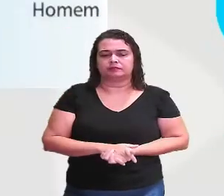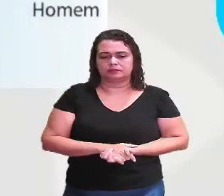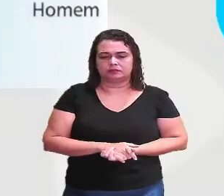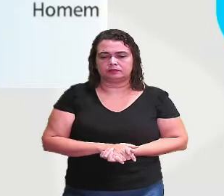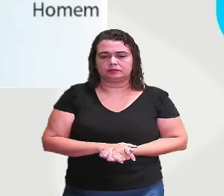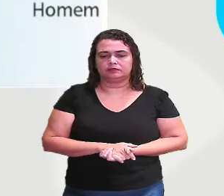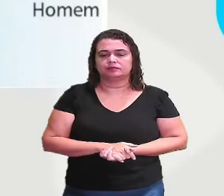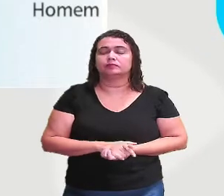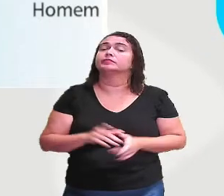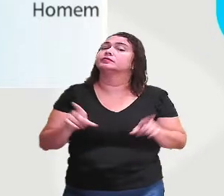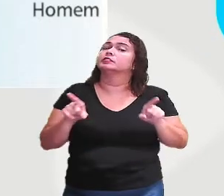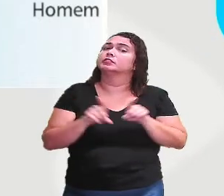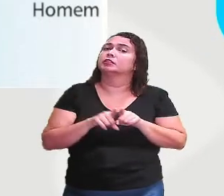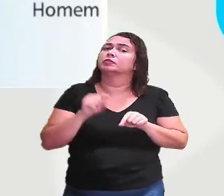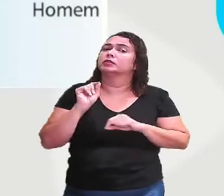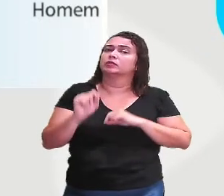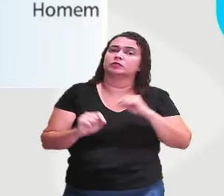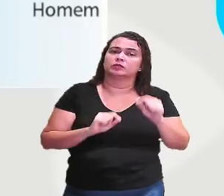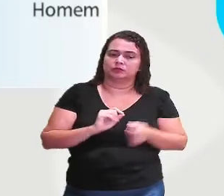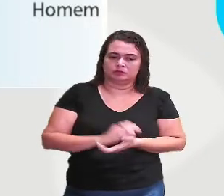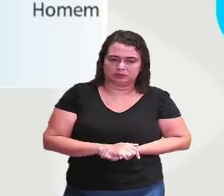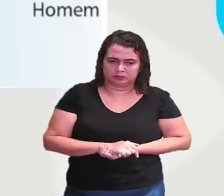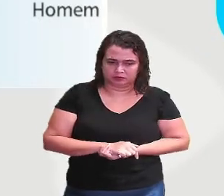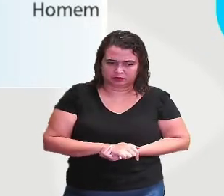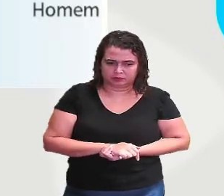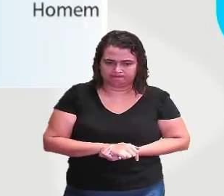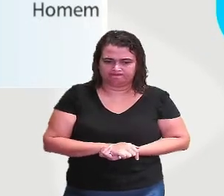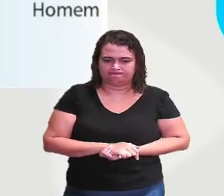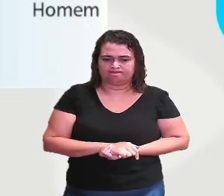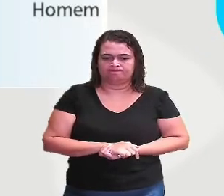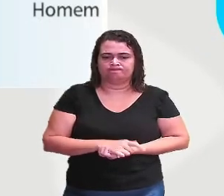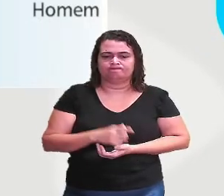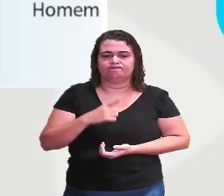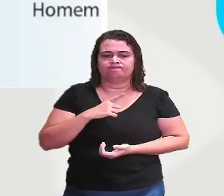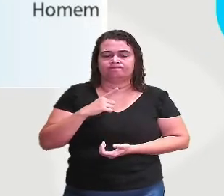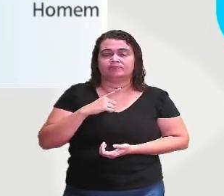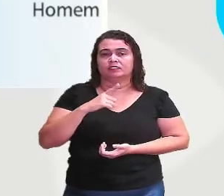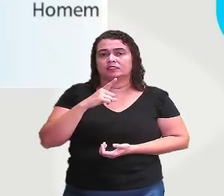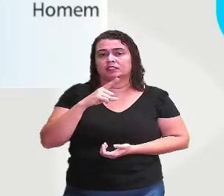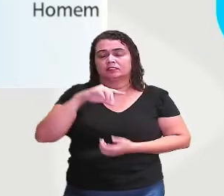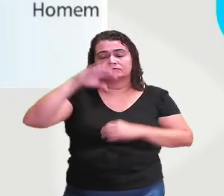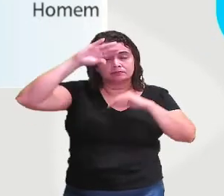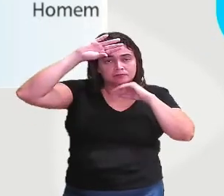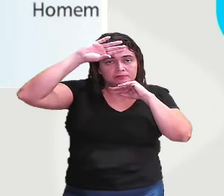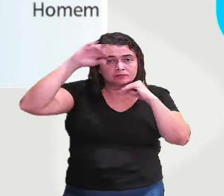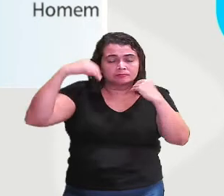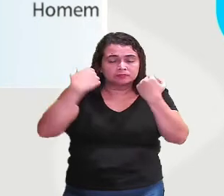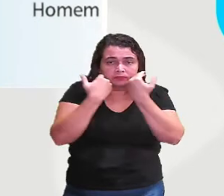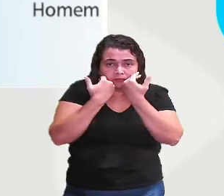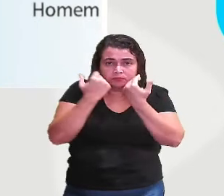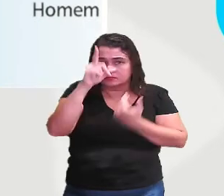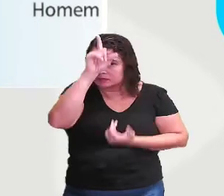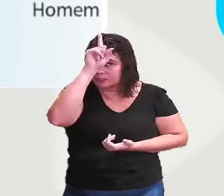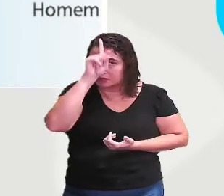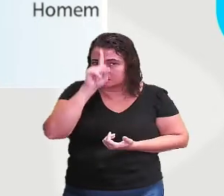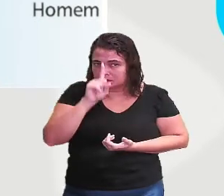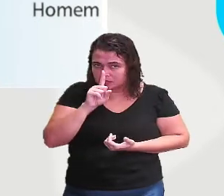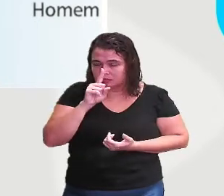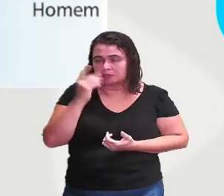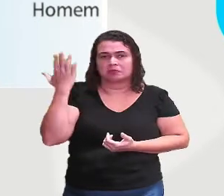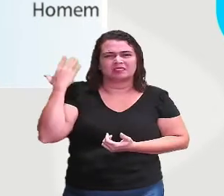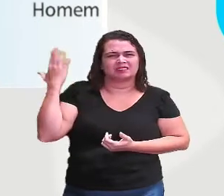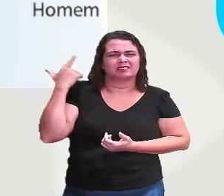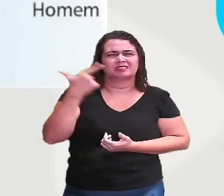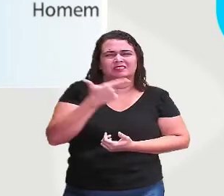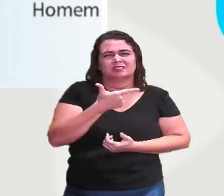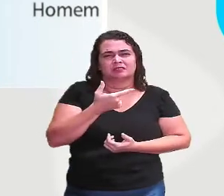chamar a atenção também dessa arbovirose, que também é muito importante, que é a febre amarela. Principalmente em 2018, lá, comecinho de